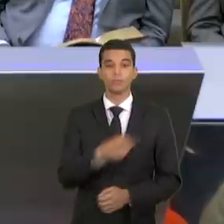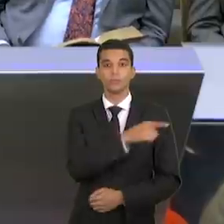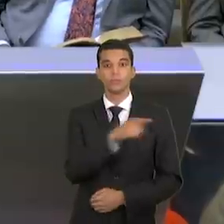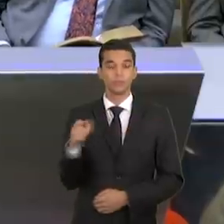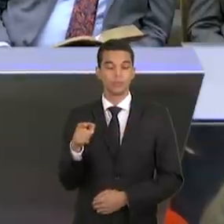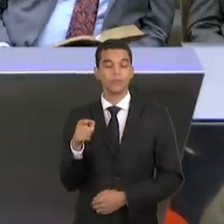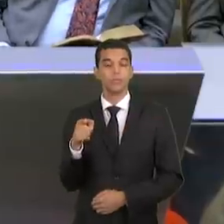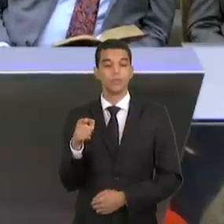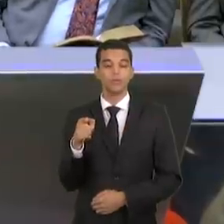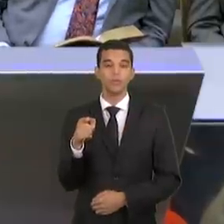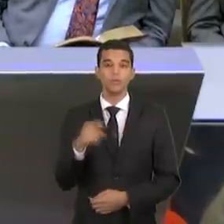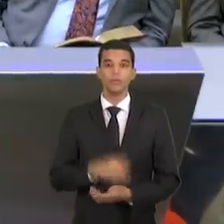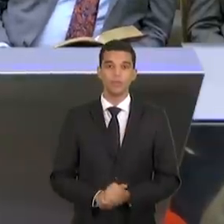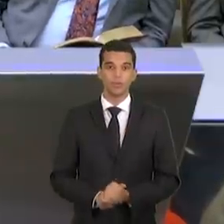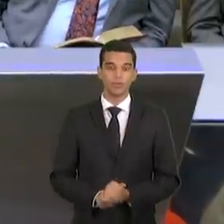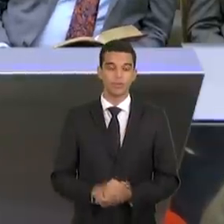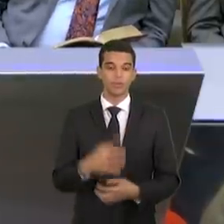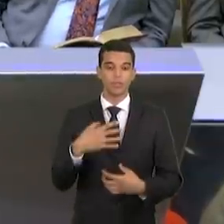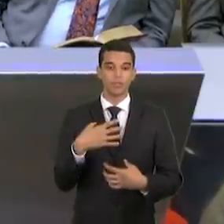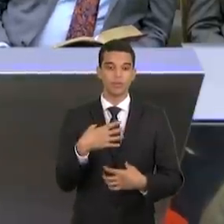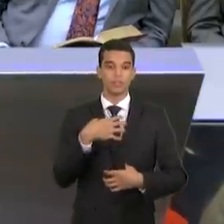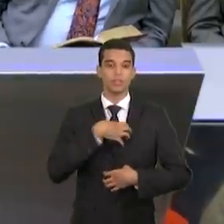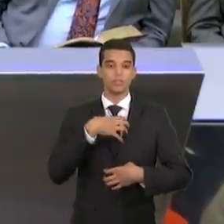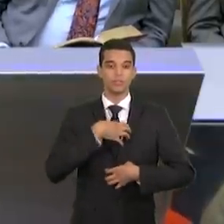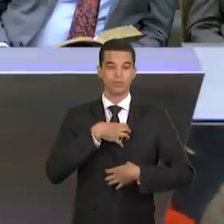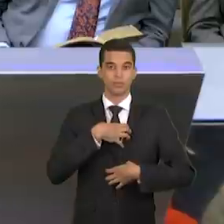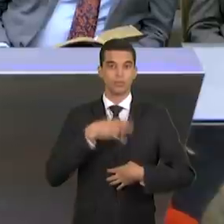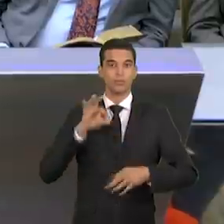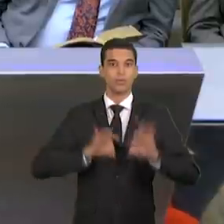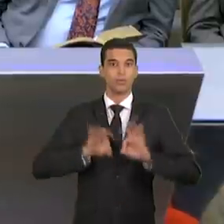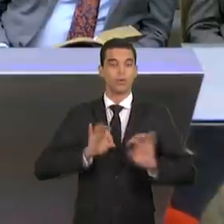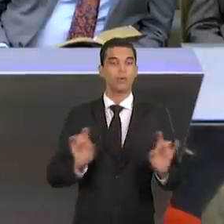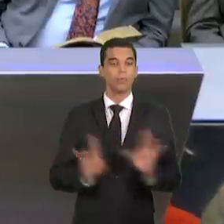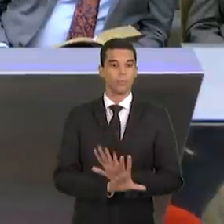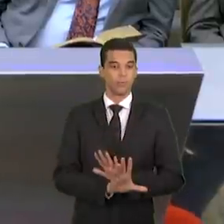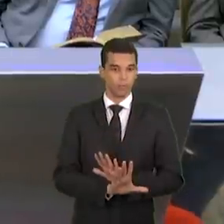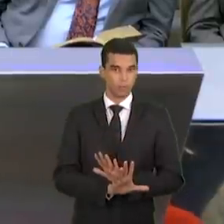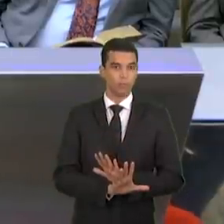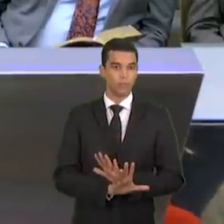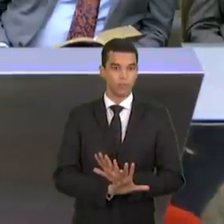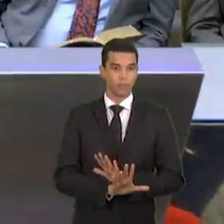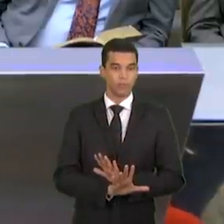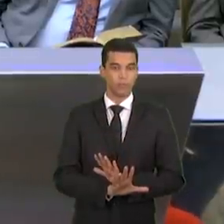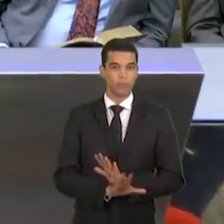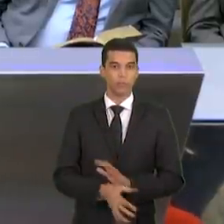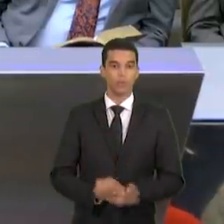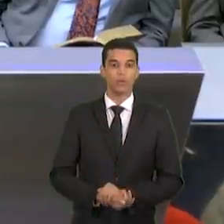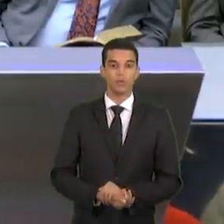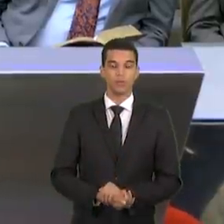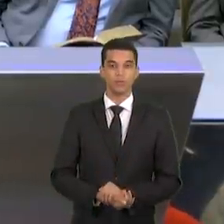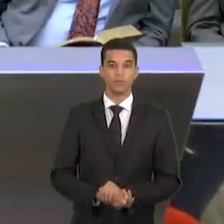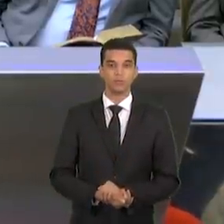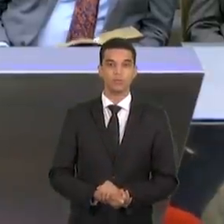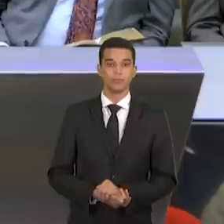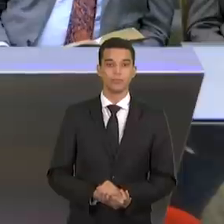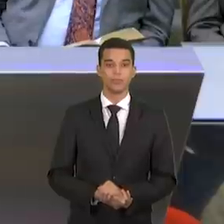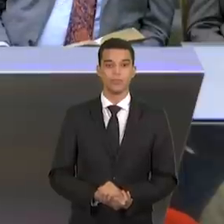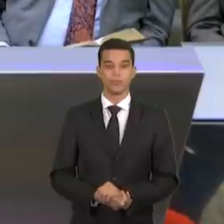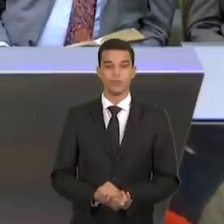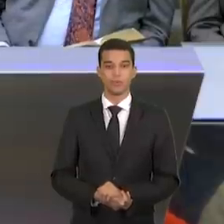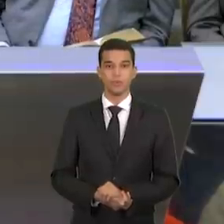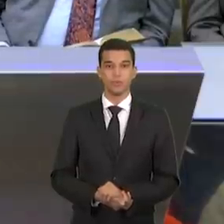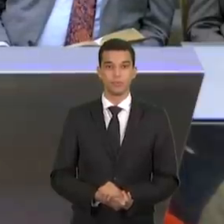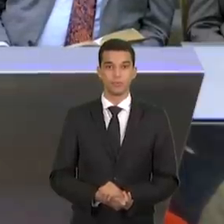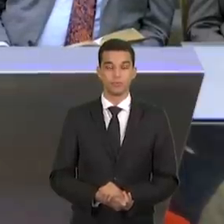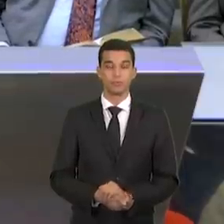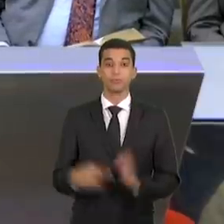Esta advertência nos fala de estarmos em prontidão. Repitam comigo: